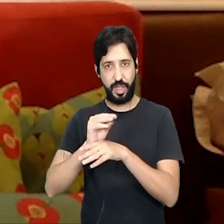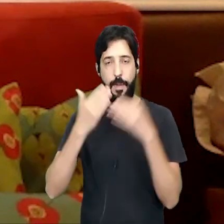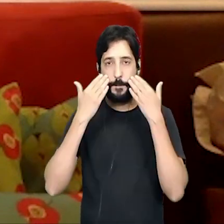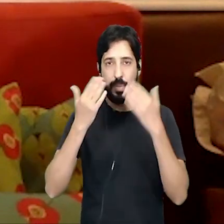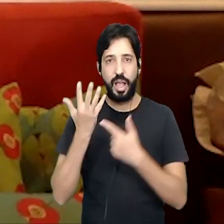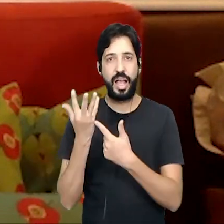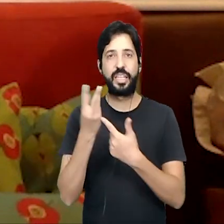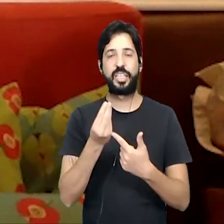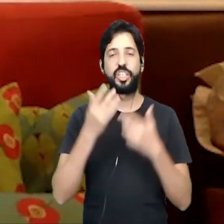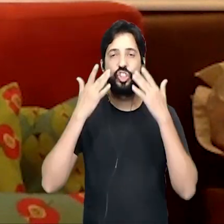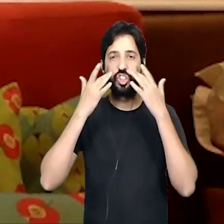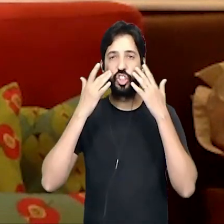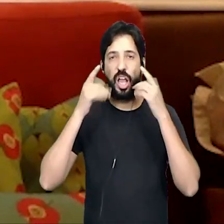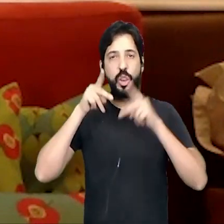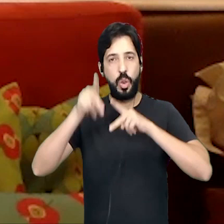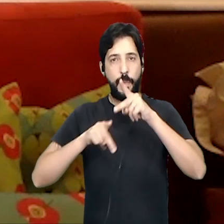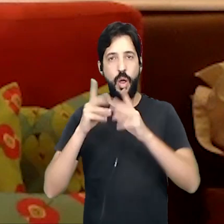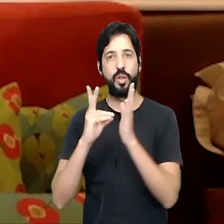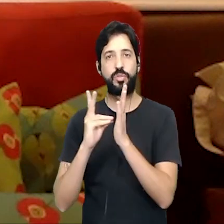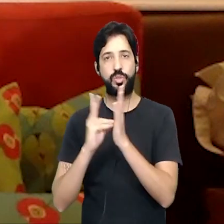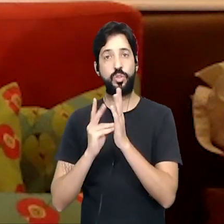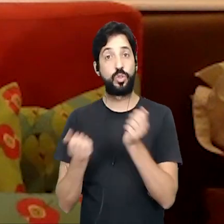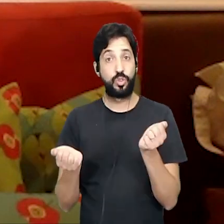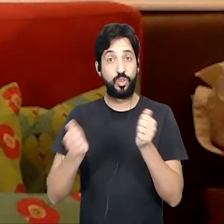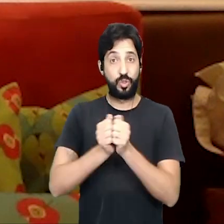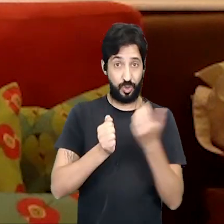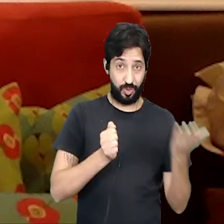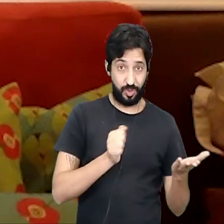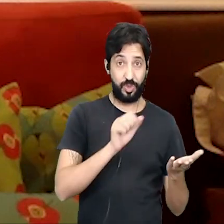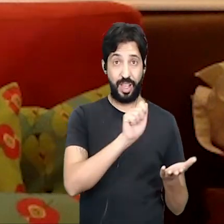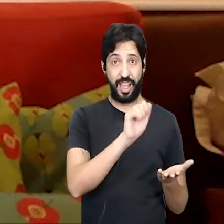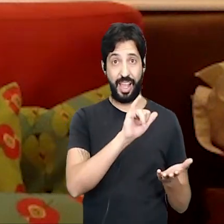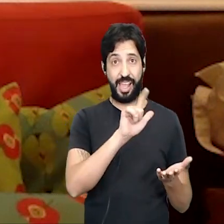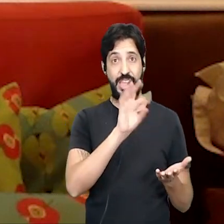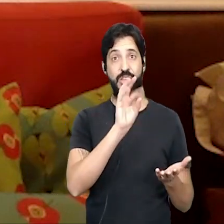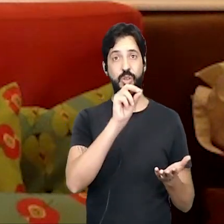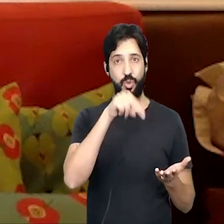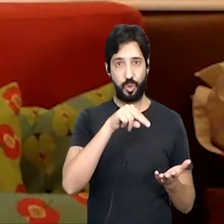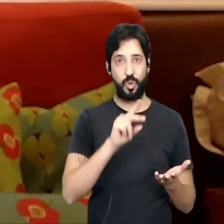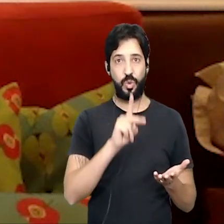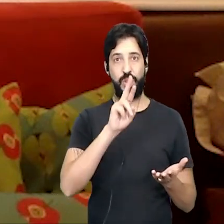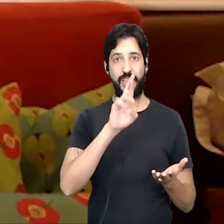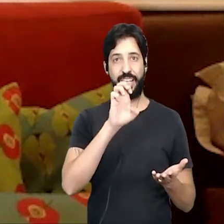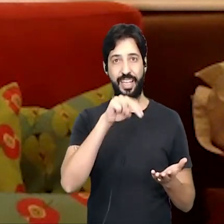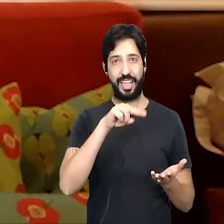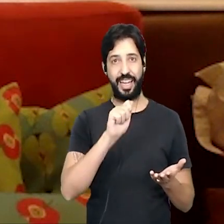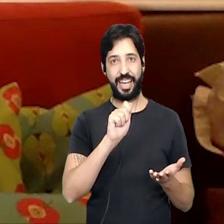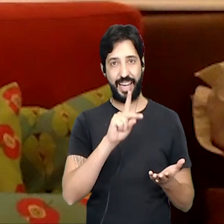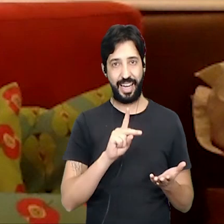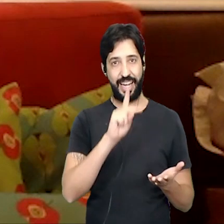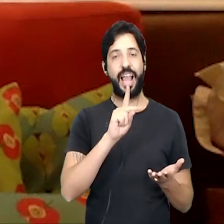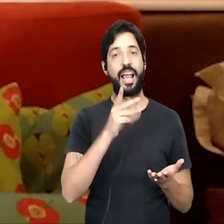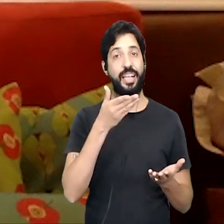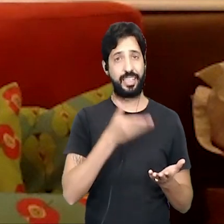Mostra Artística Tepi, Teatro e Povos Indígenas, ao lado de Ailton Krenak, que é nosso outro